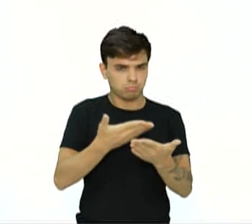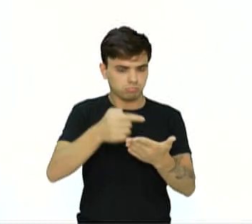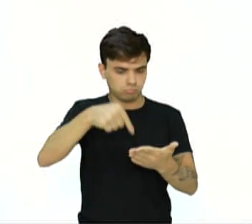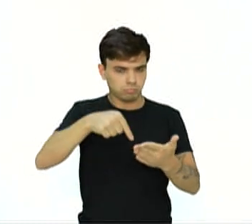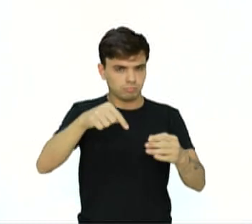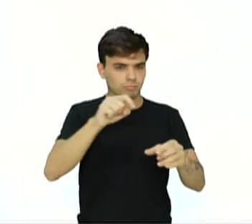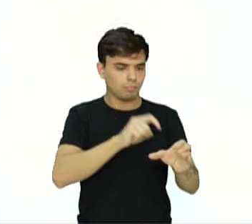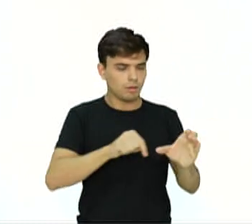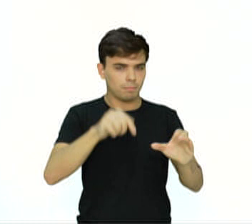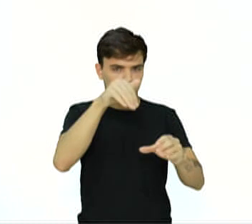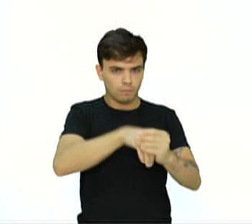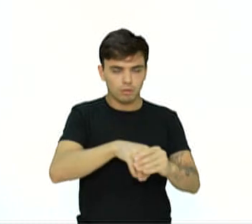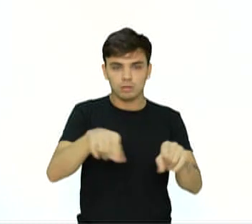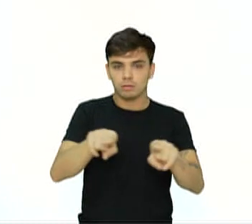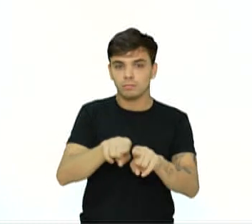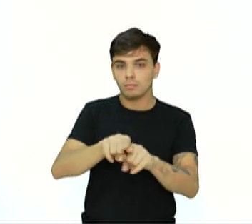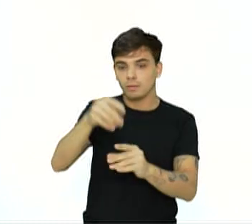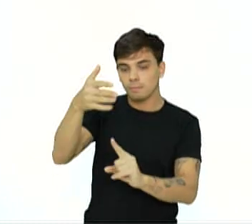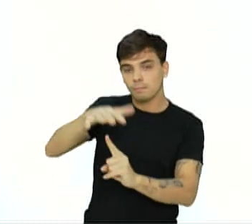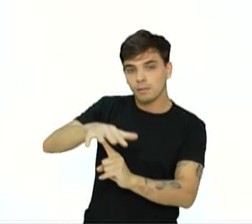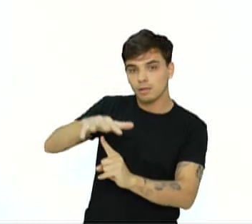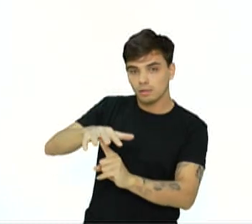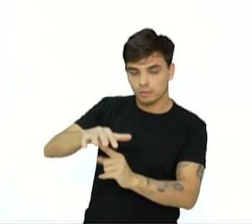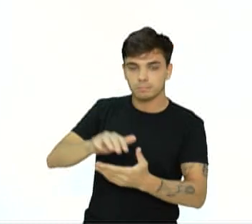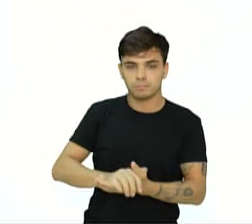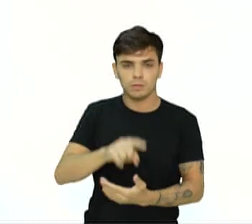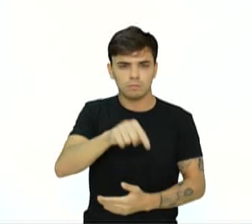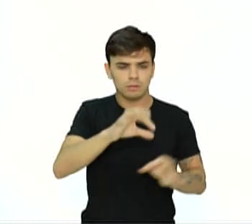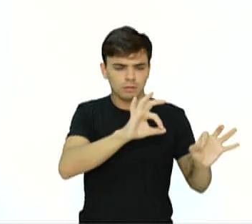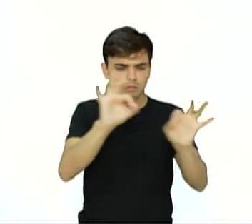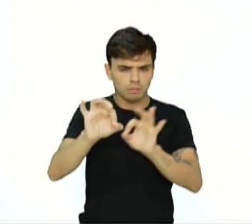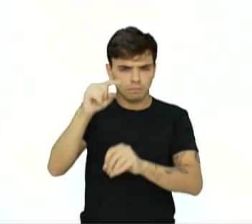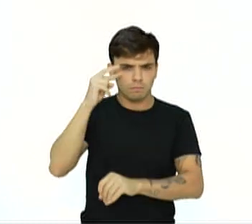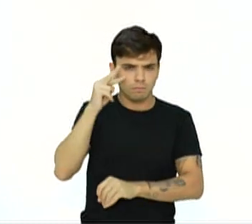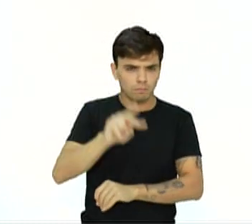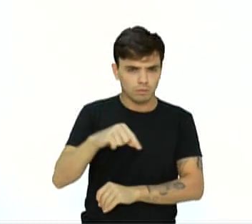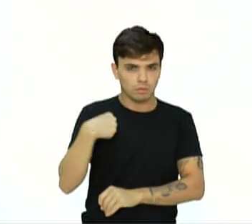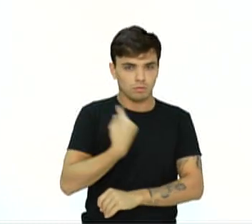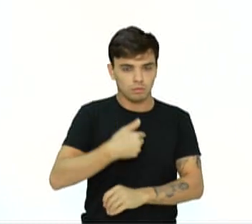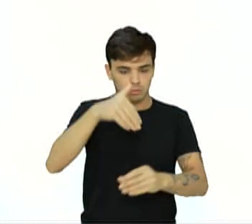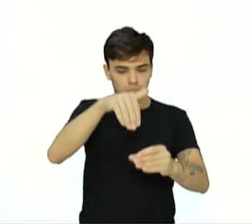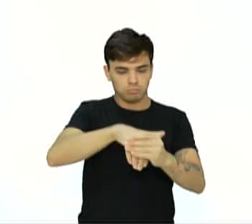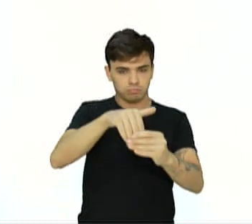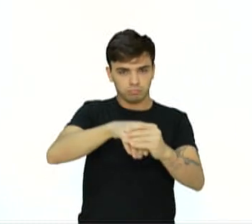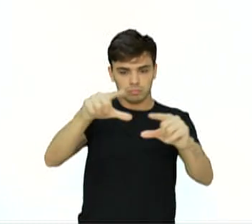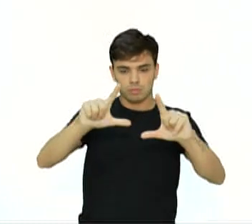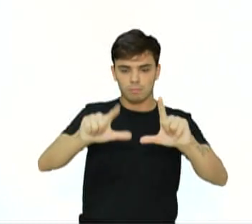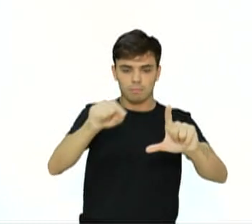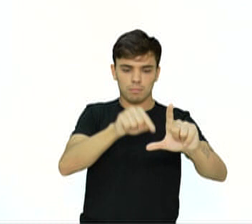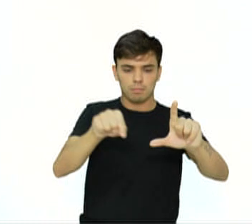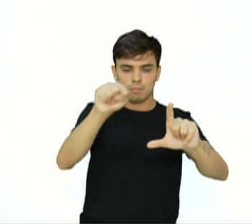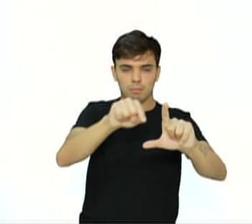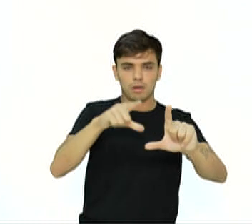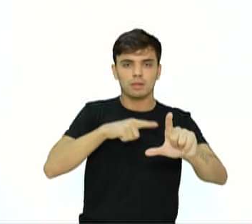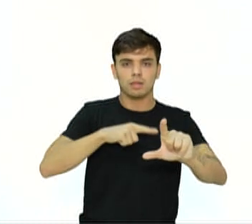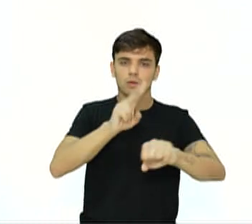Paraná. Aqui, como vocês veem, né, nossas urnas estão passando pela manutenção preventiva. Isso é